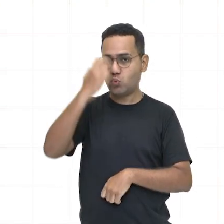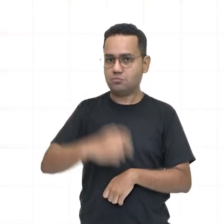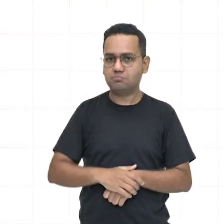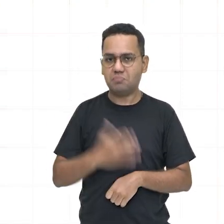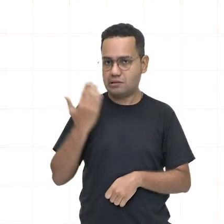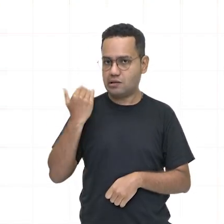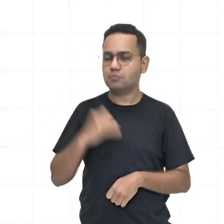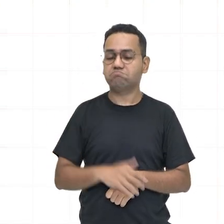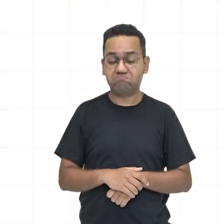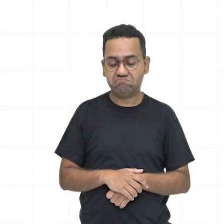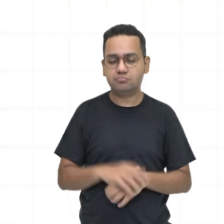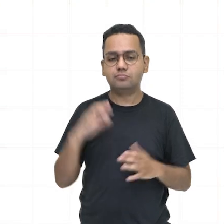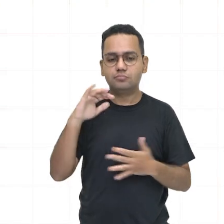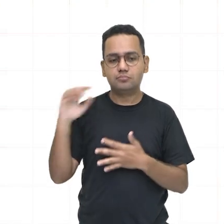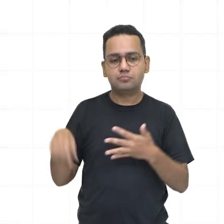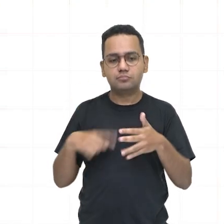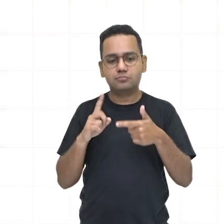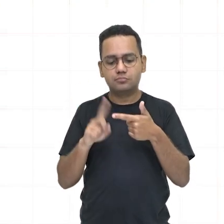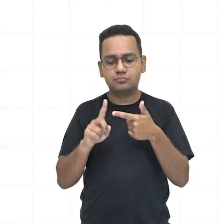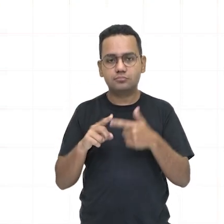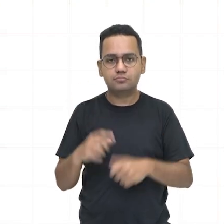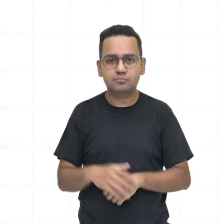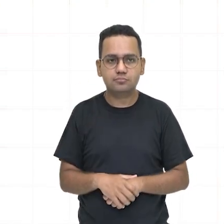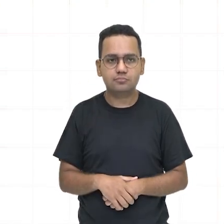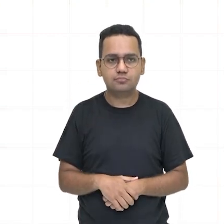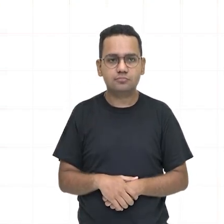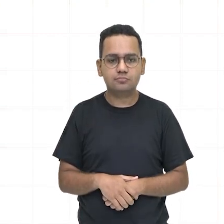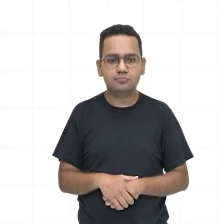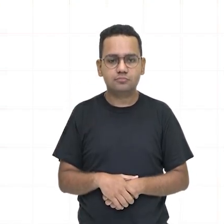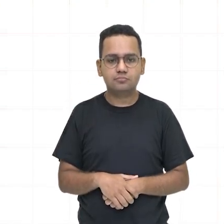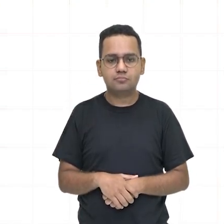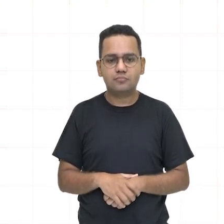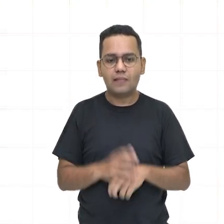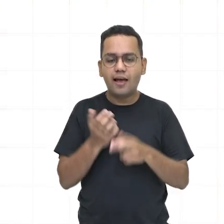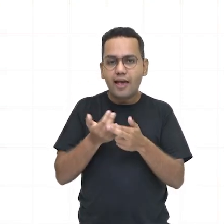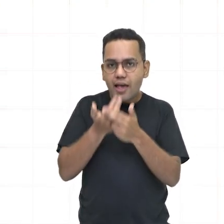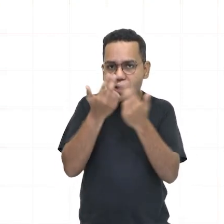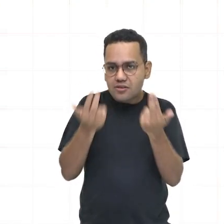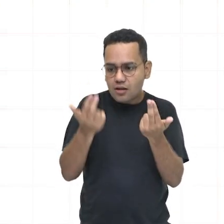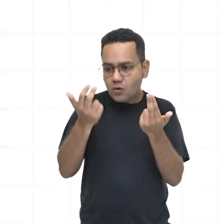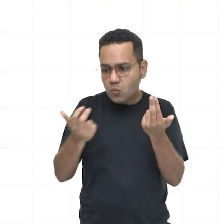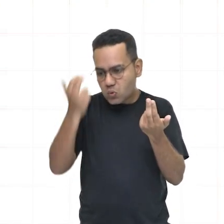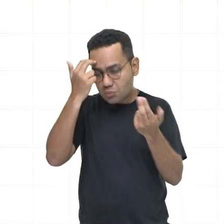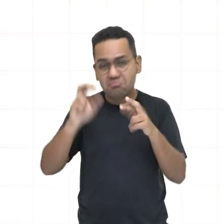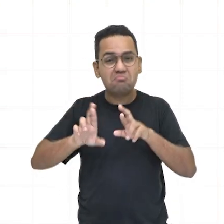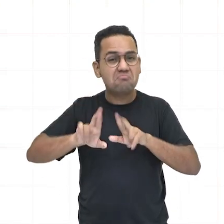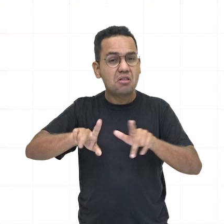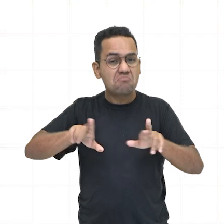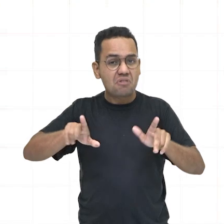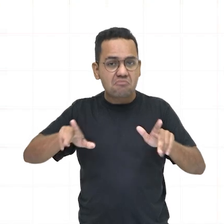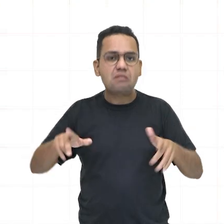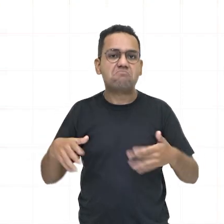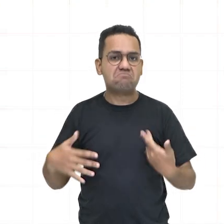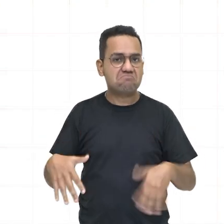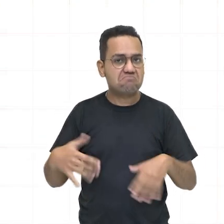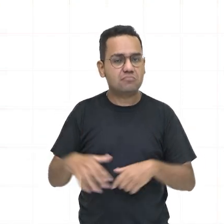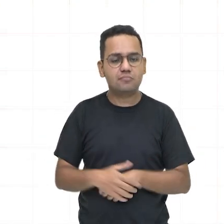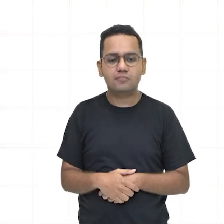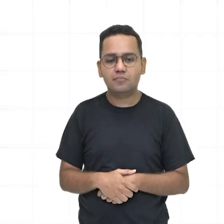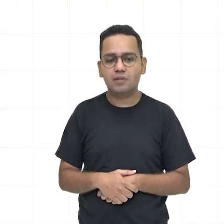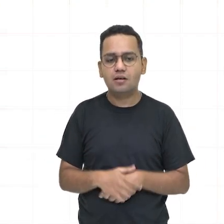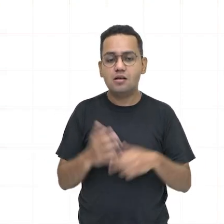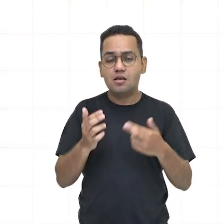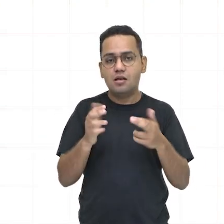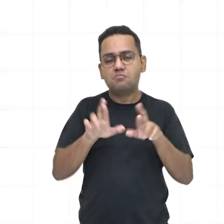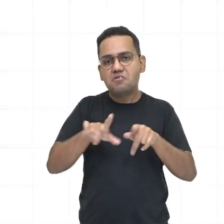Além disso, há uma diversidade étnica e cultural muito grande. Da cultura nós já falamos, a diversidade étnica